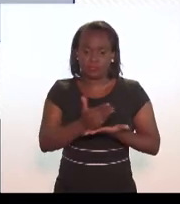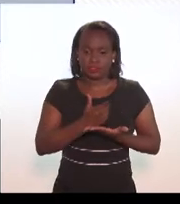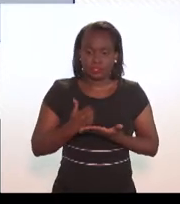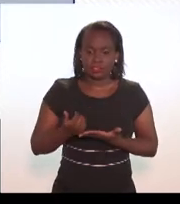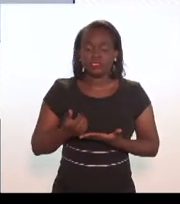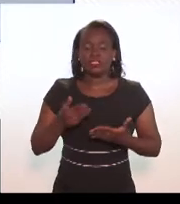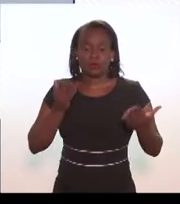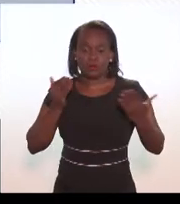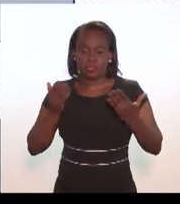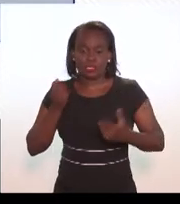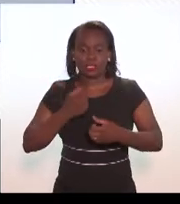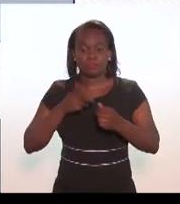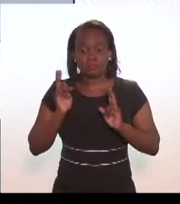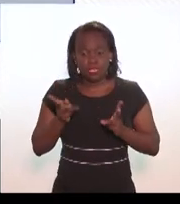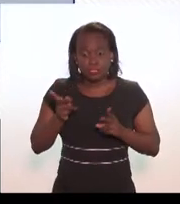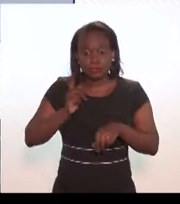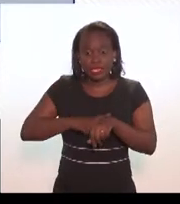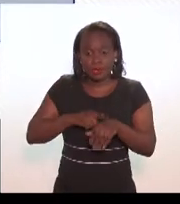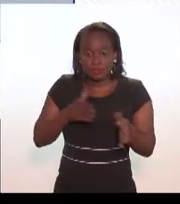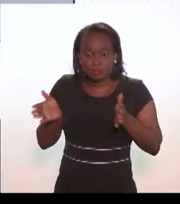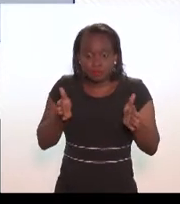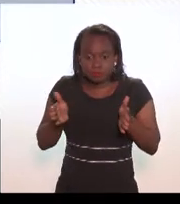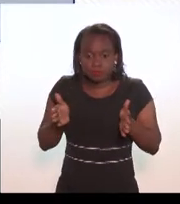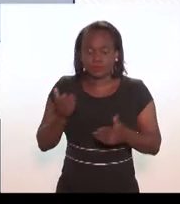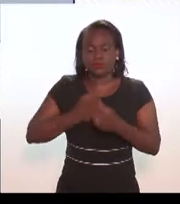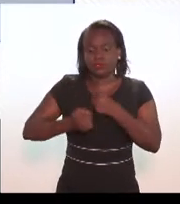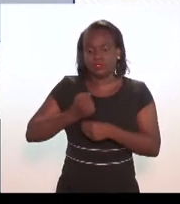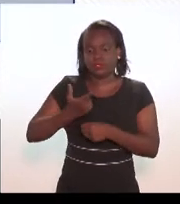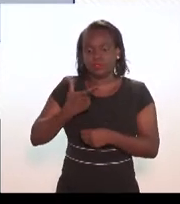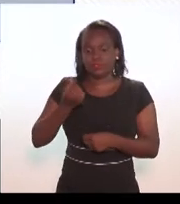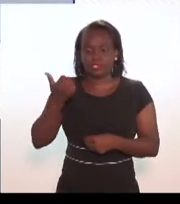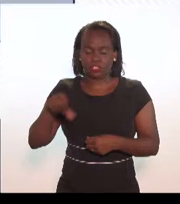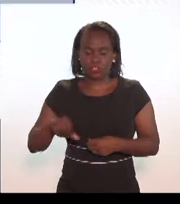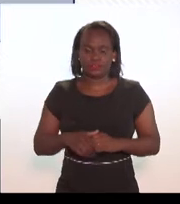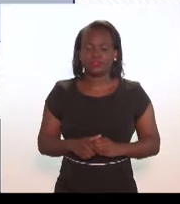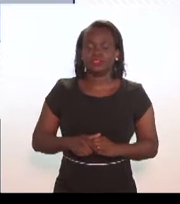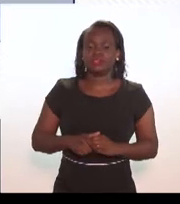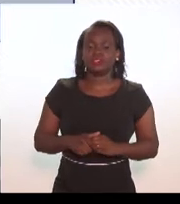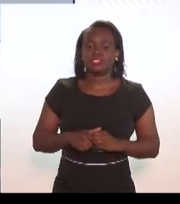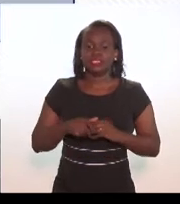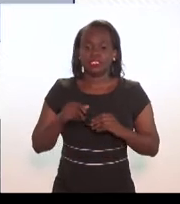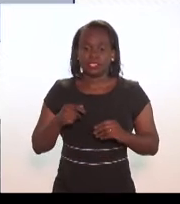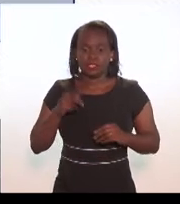quando comparado ao mesmo período de 2019. E eu cheguei